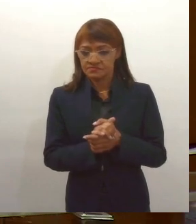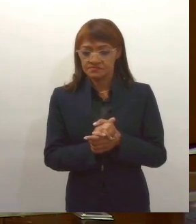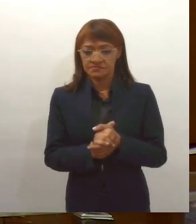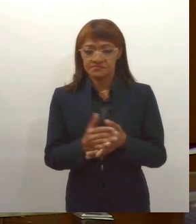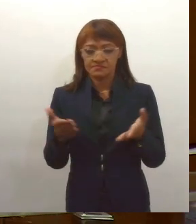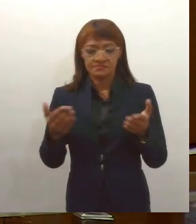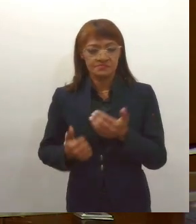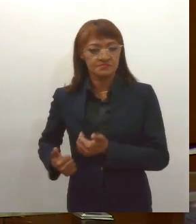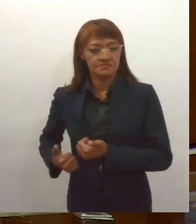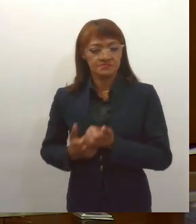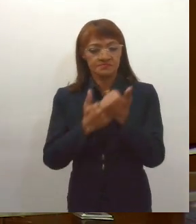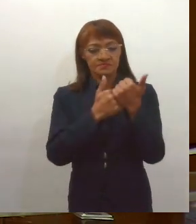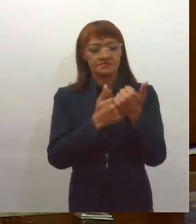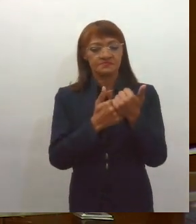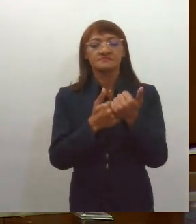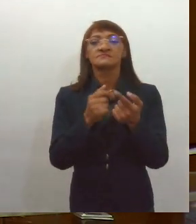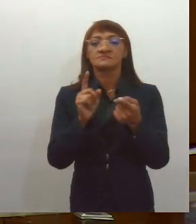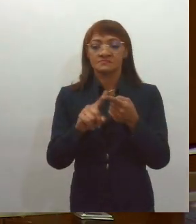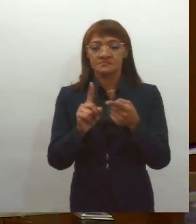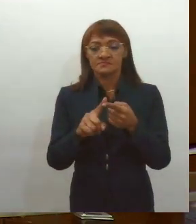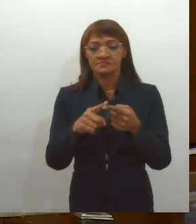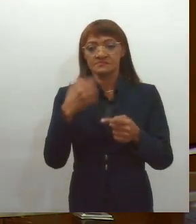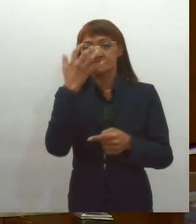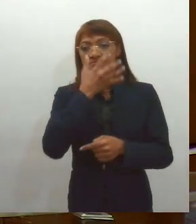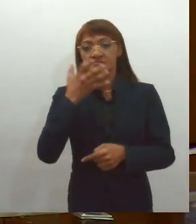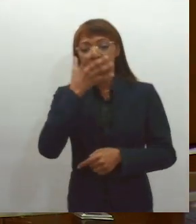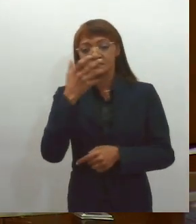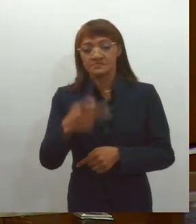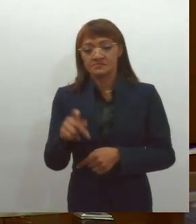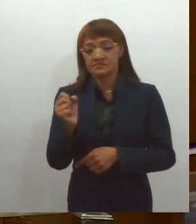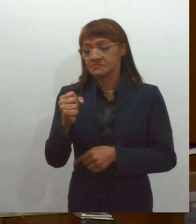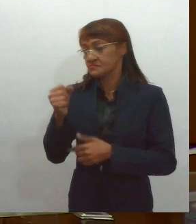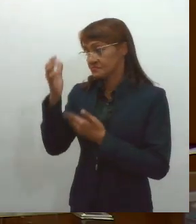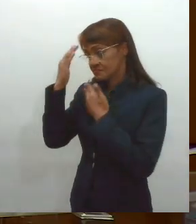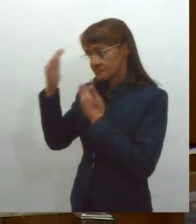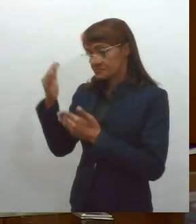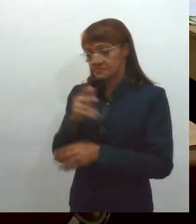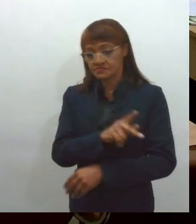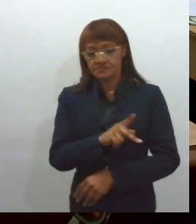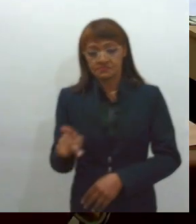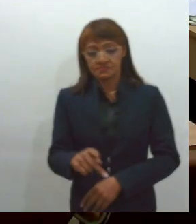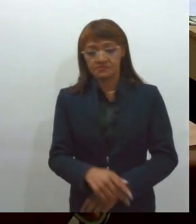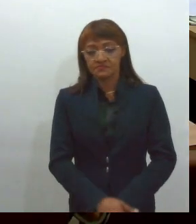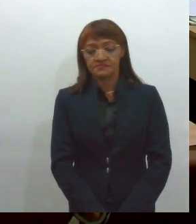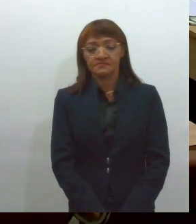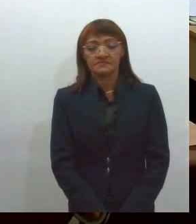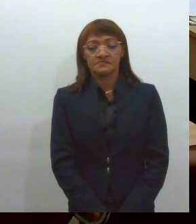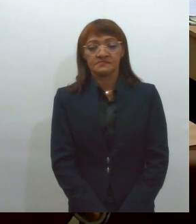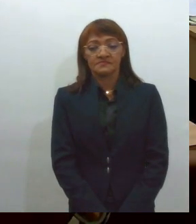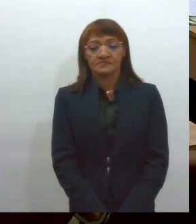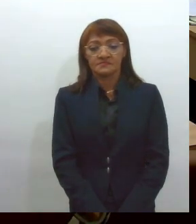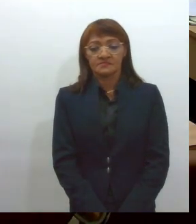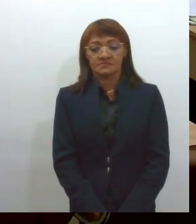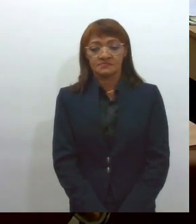Sergipano Muito obrigado senhor presidente com a palavra ao Deputado caca Santos